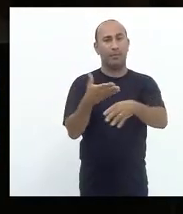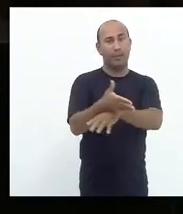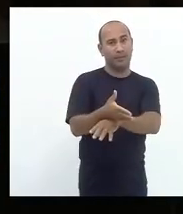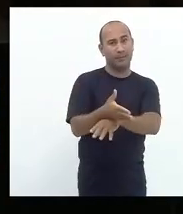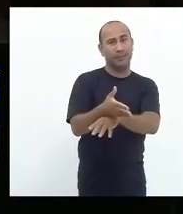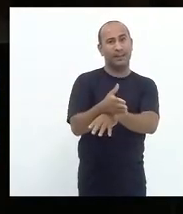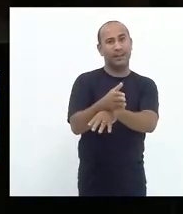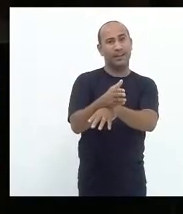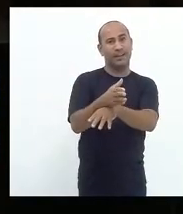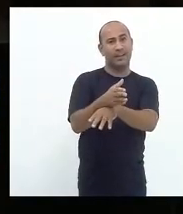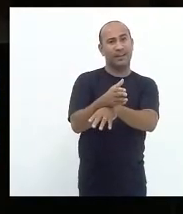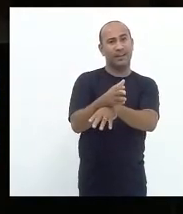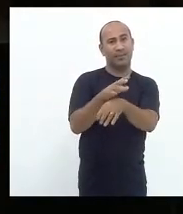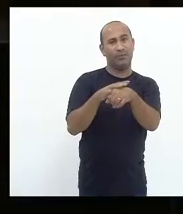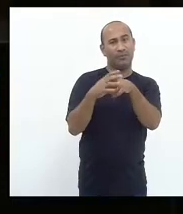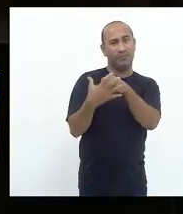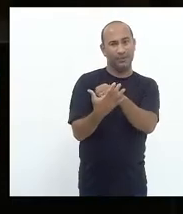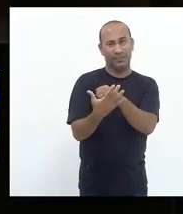situação completamente